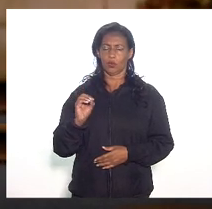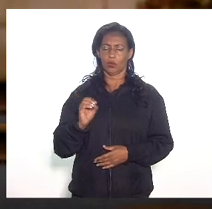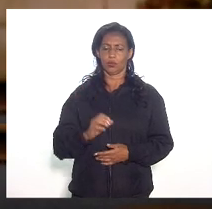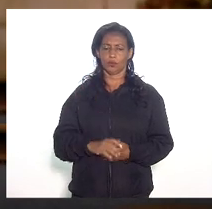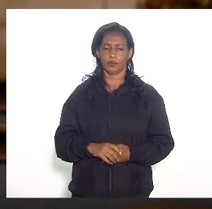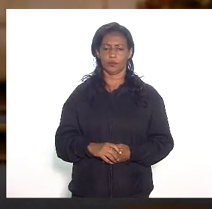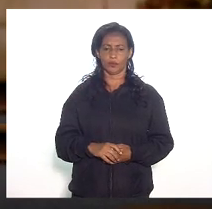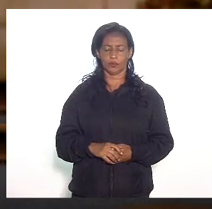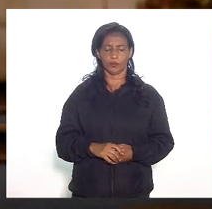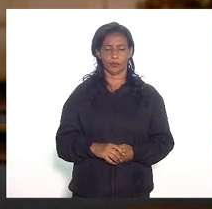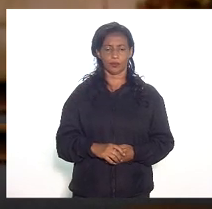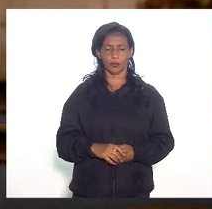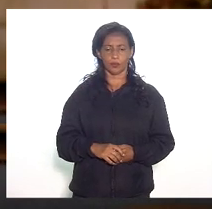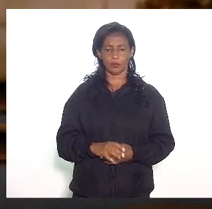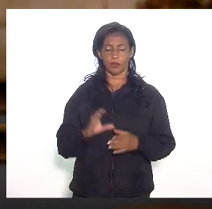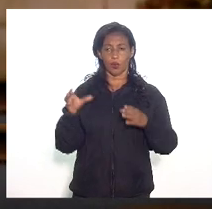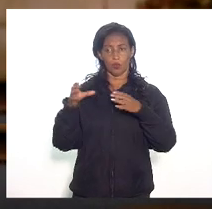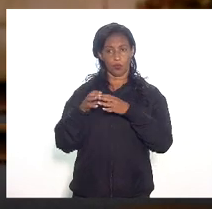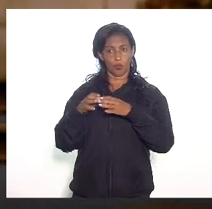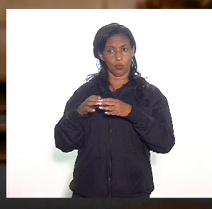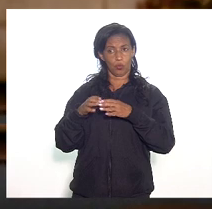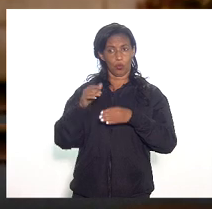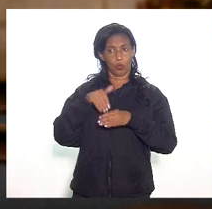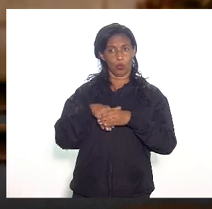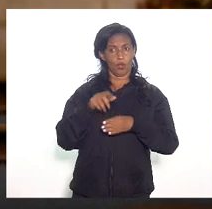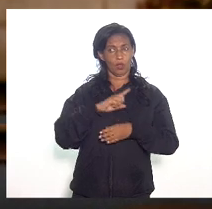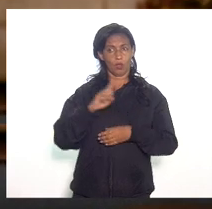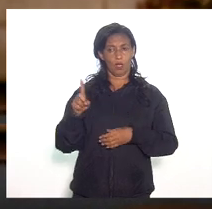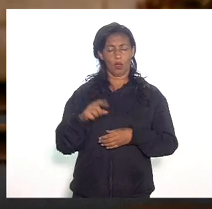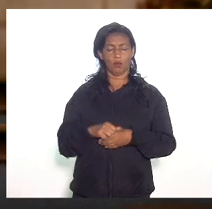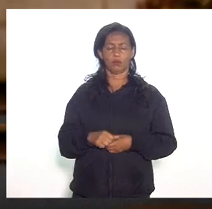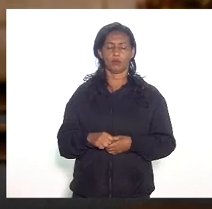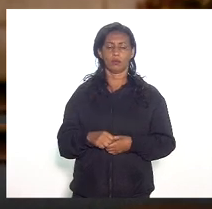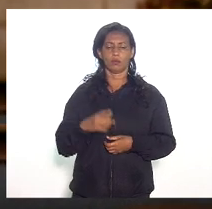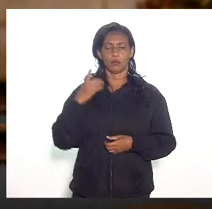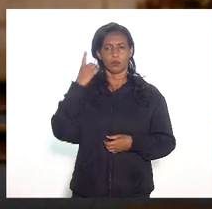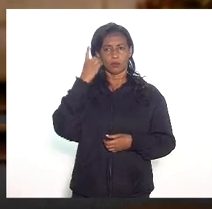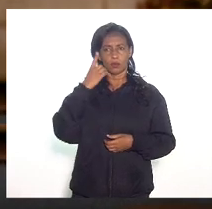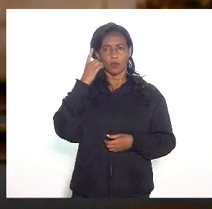deputado Renato Zaca votou no grupo não deputado Rodrigo Amorim